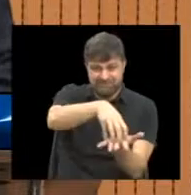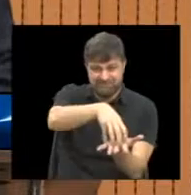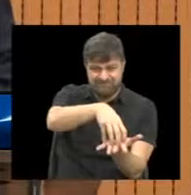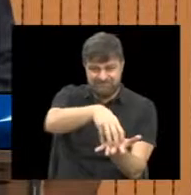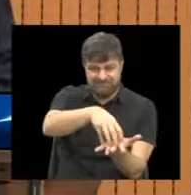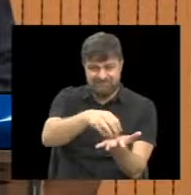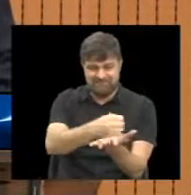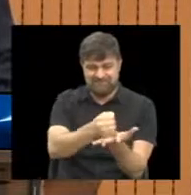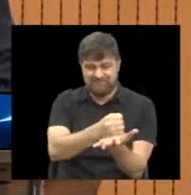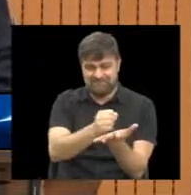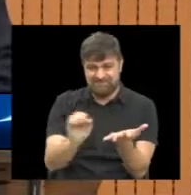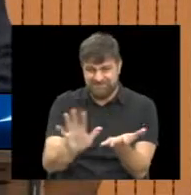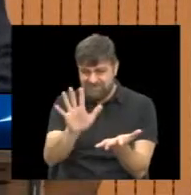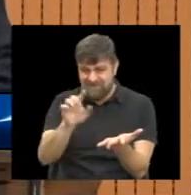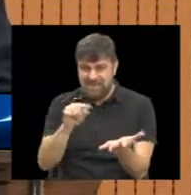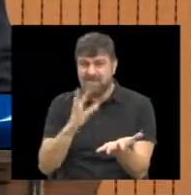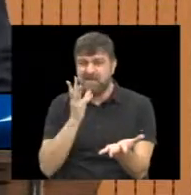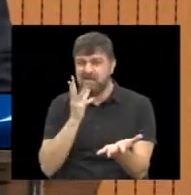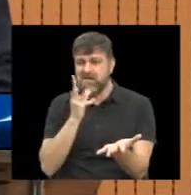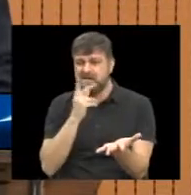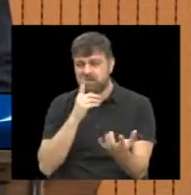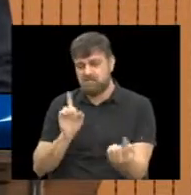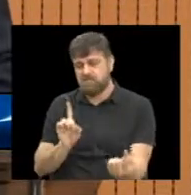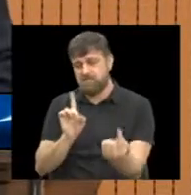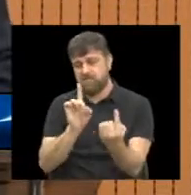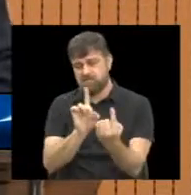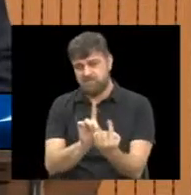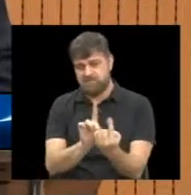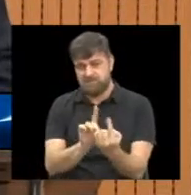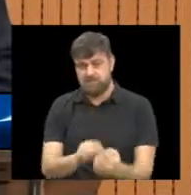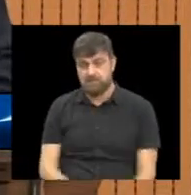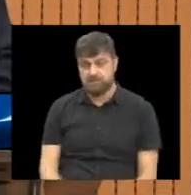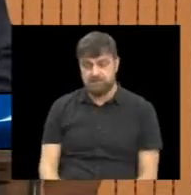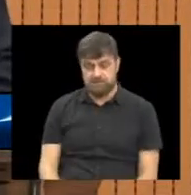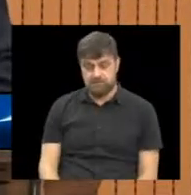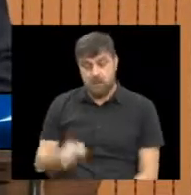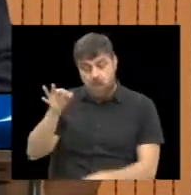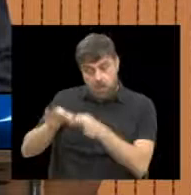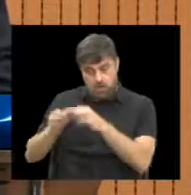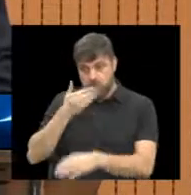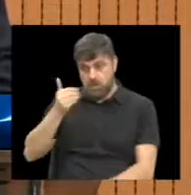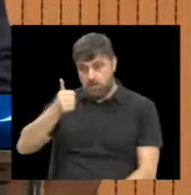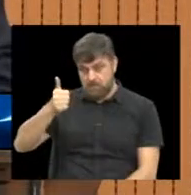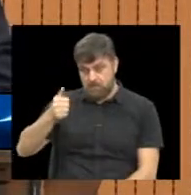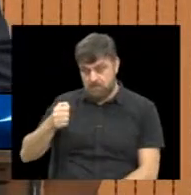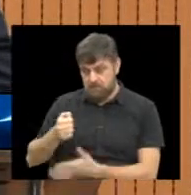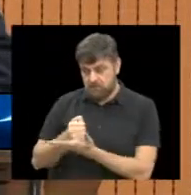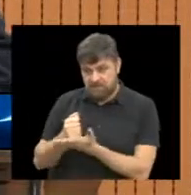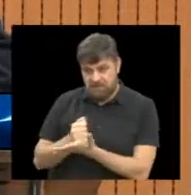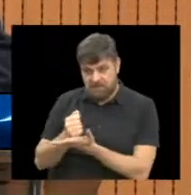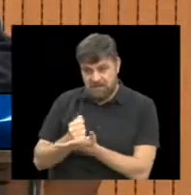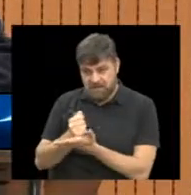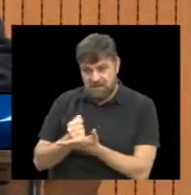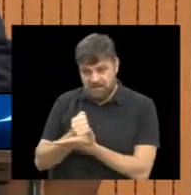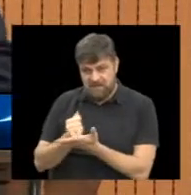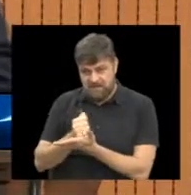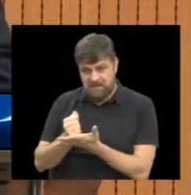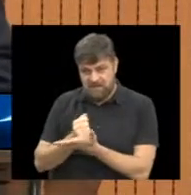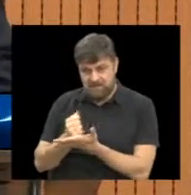e da demora no atendimento. Nada mais justo que as entregas desses medicamentos